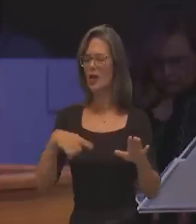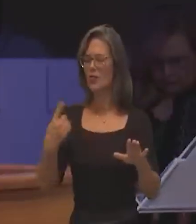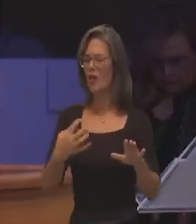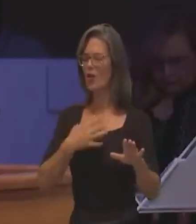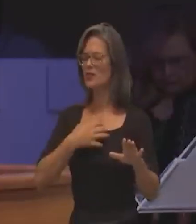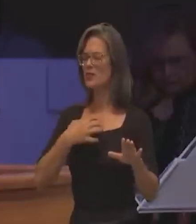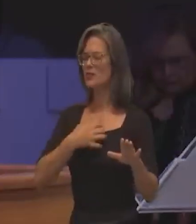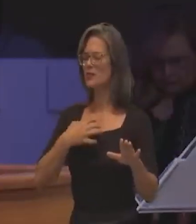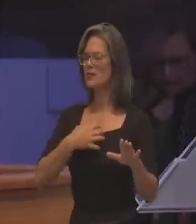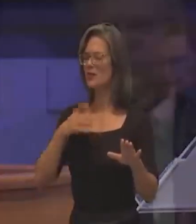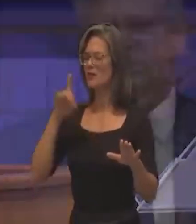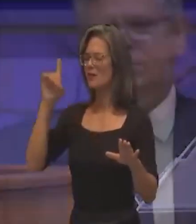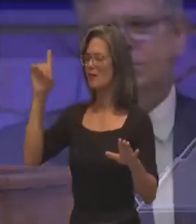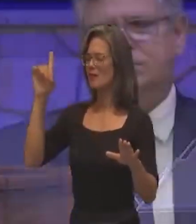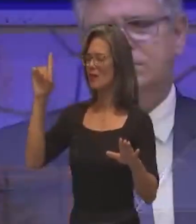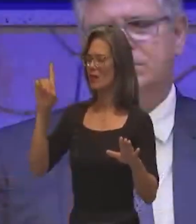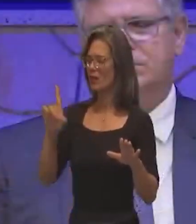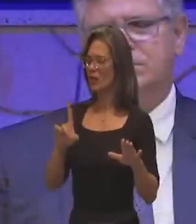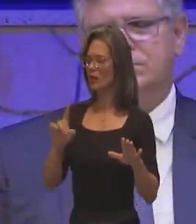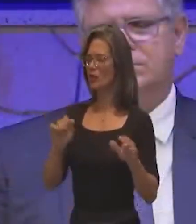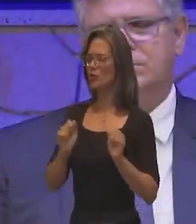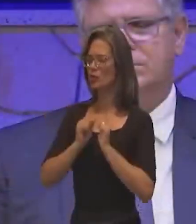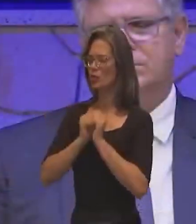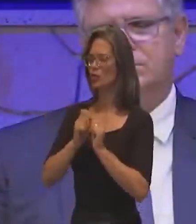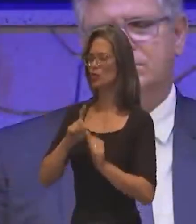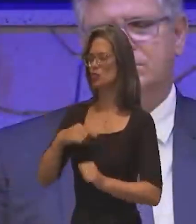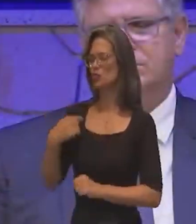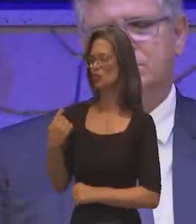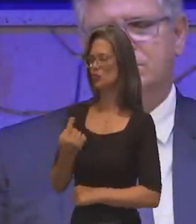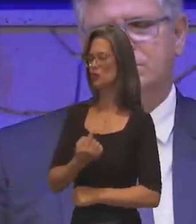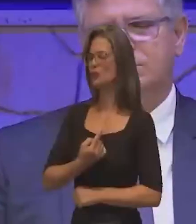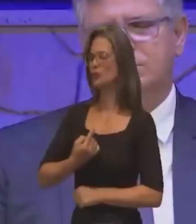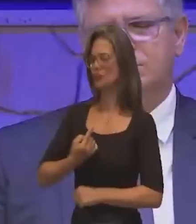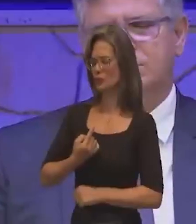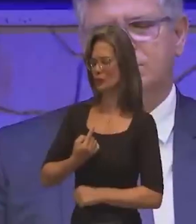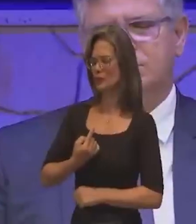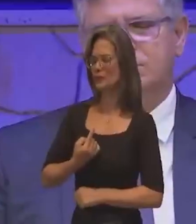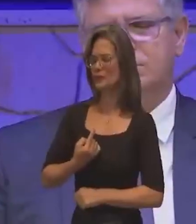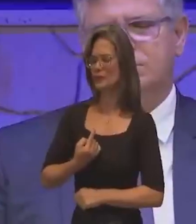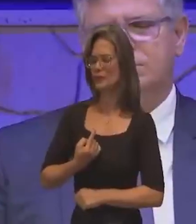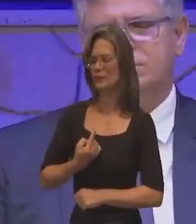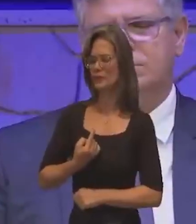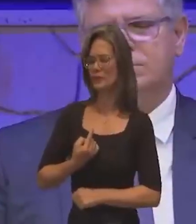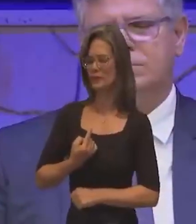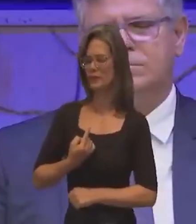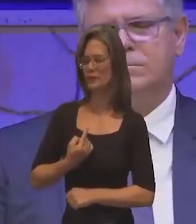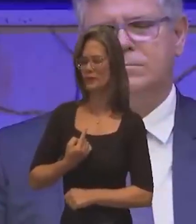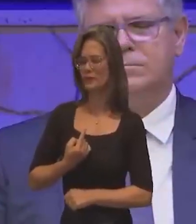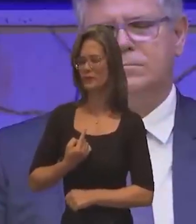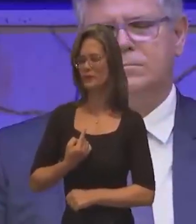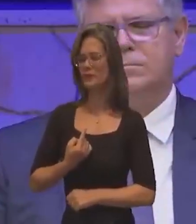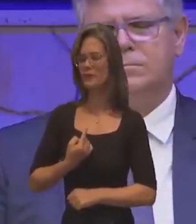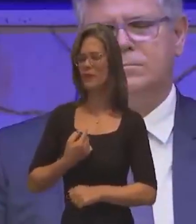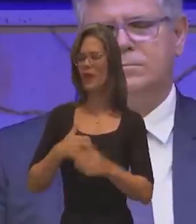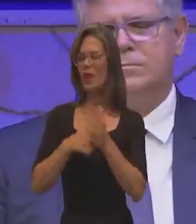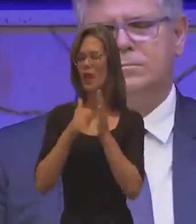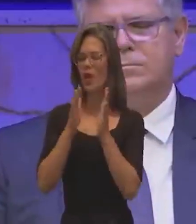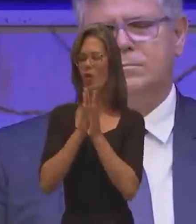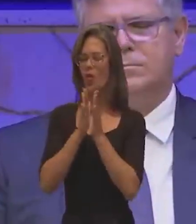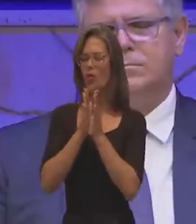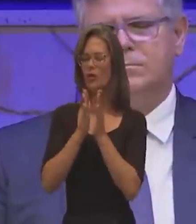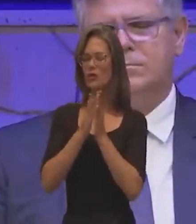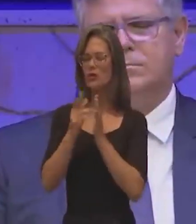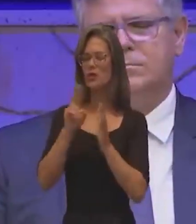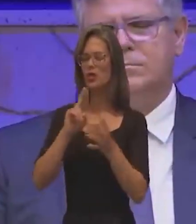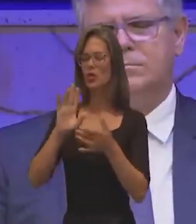santa, gloriosa presença se manifeste em nosso meio. É a oração que fazemos